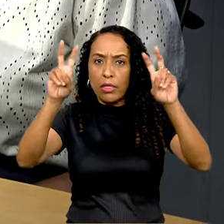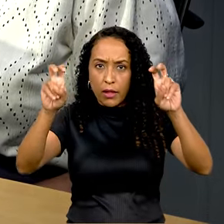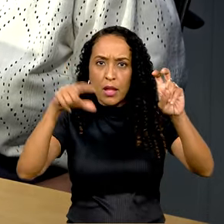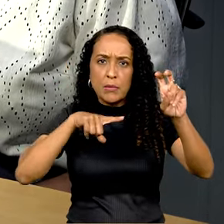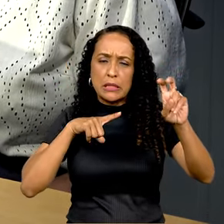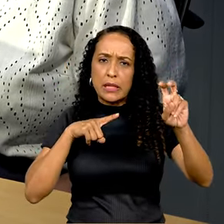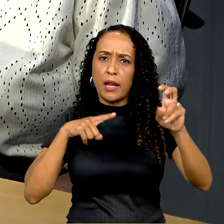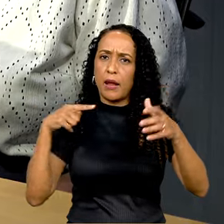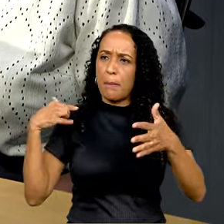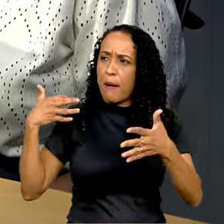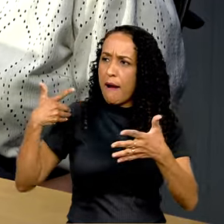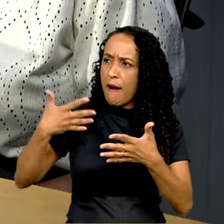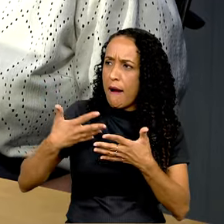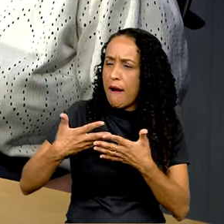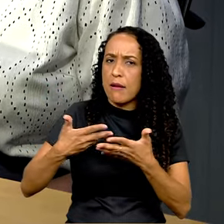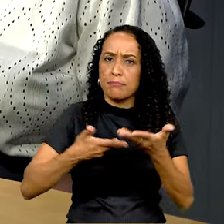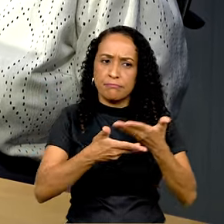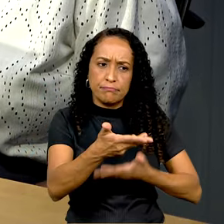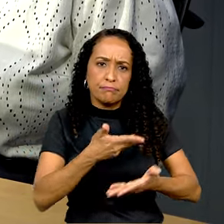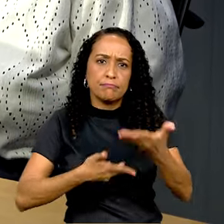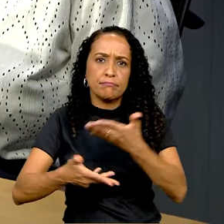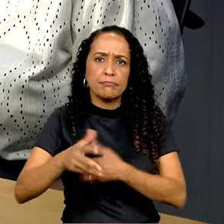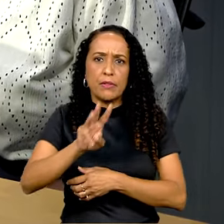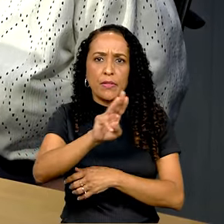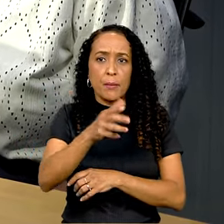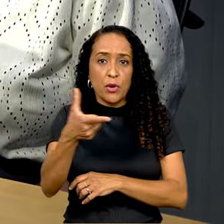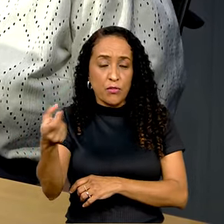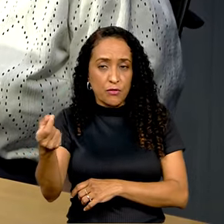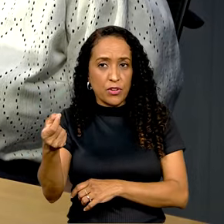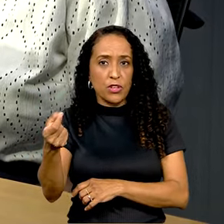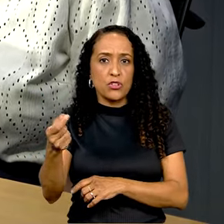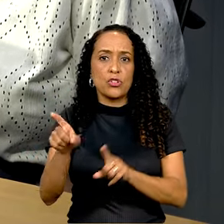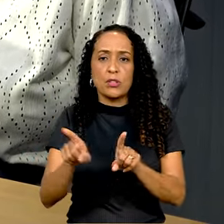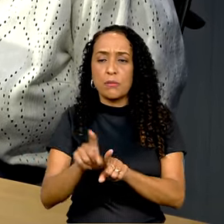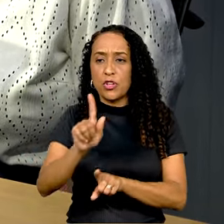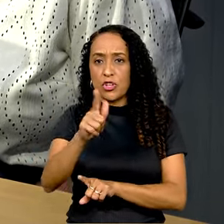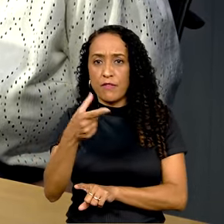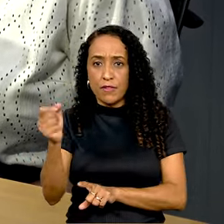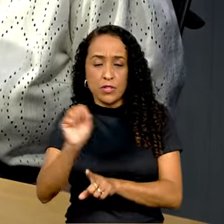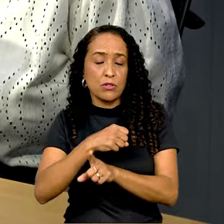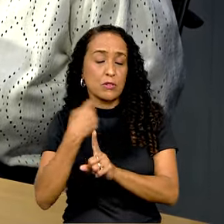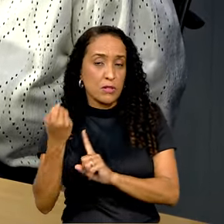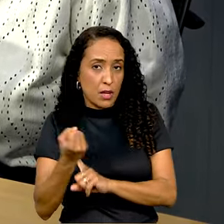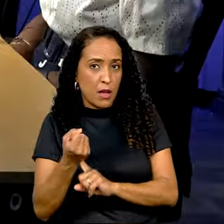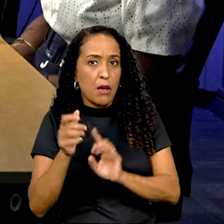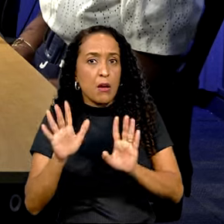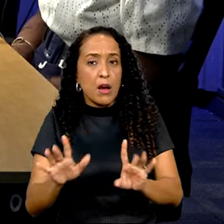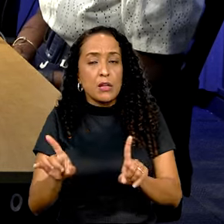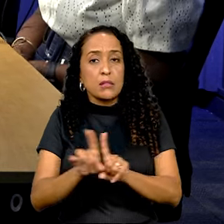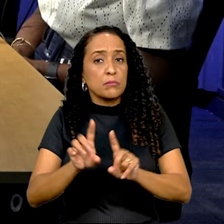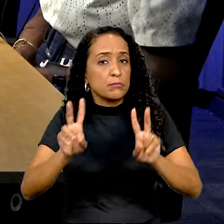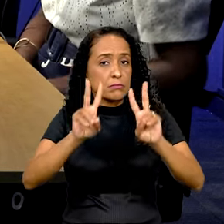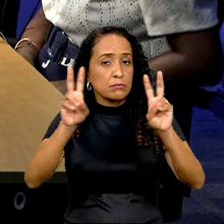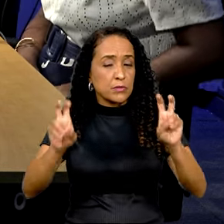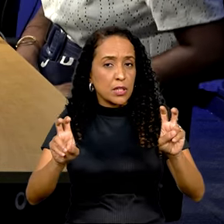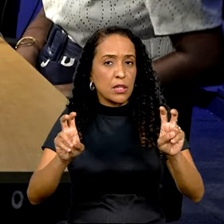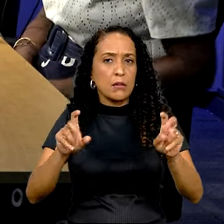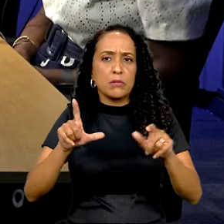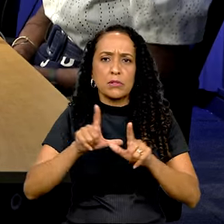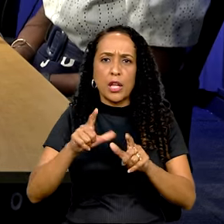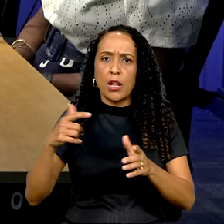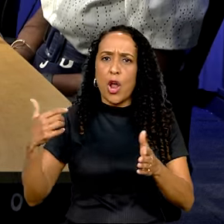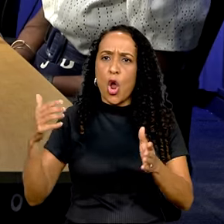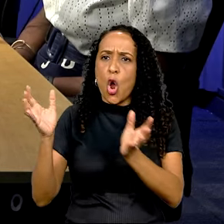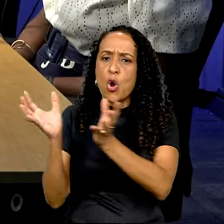esse é um tema que vem sendo tratado tanto no W20 no G20 social e assim não só no W20 né mas é um tema que